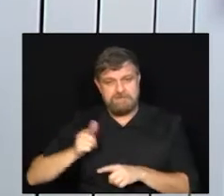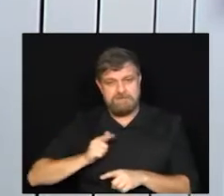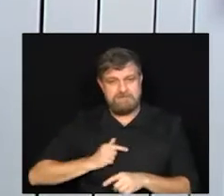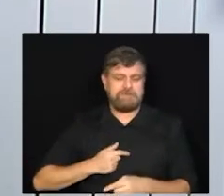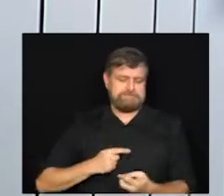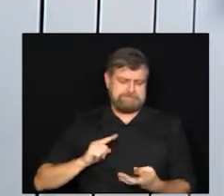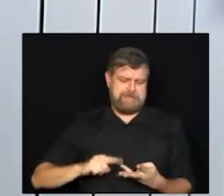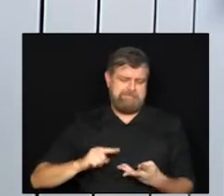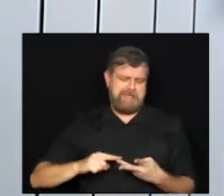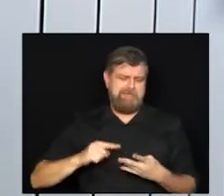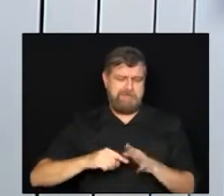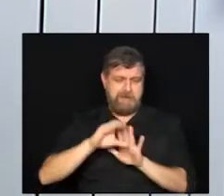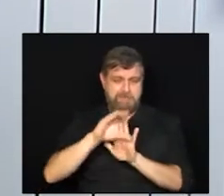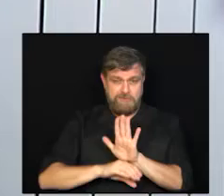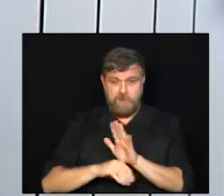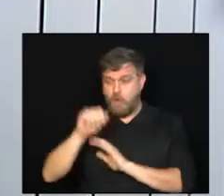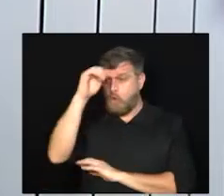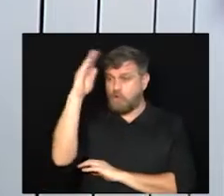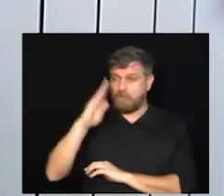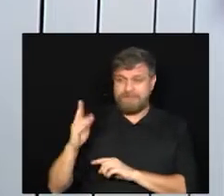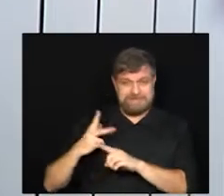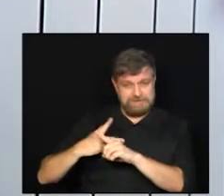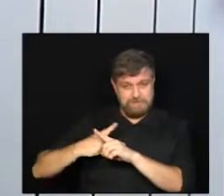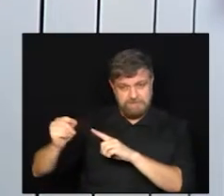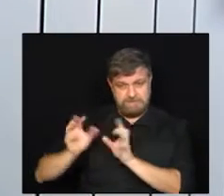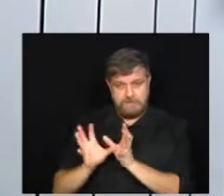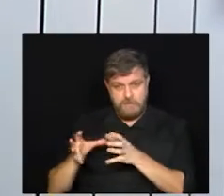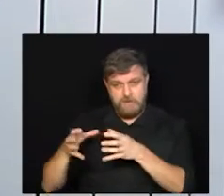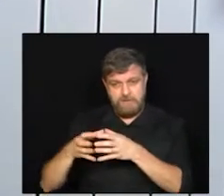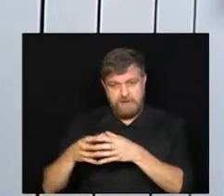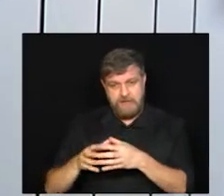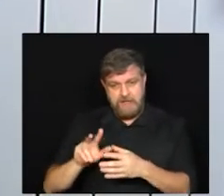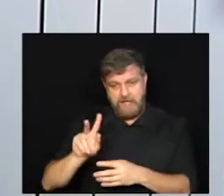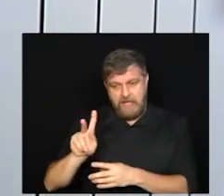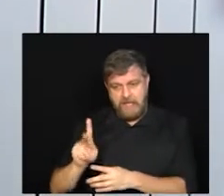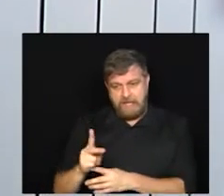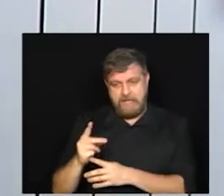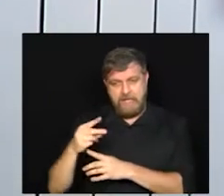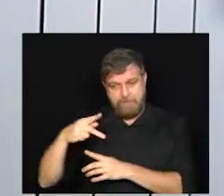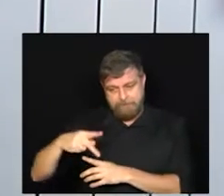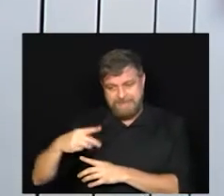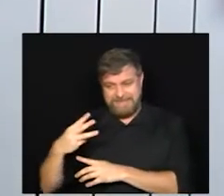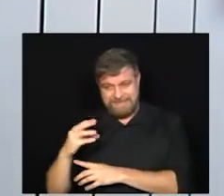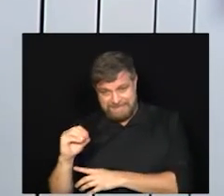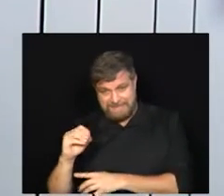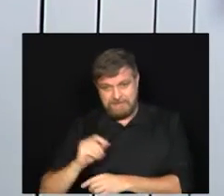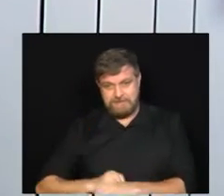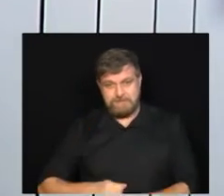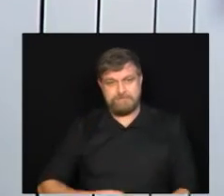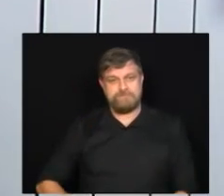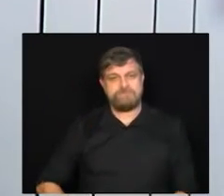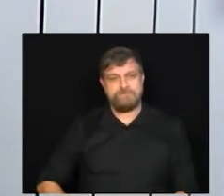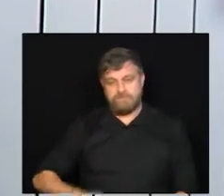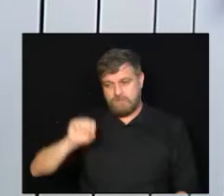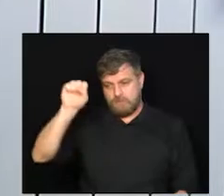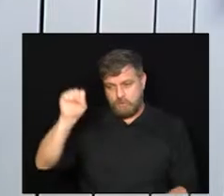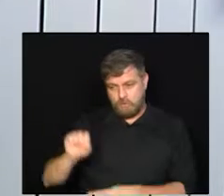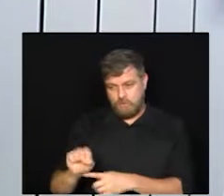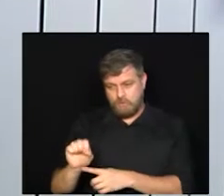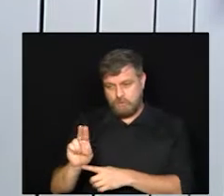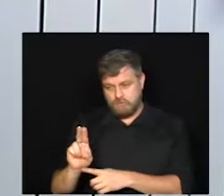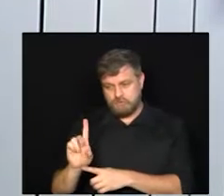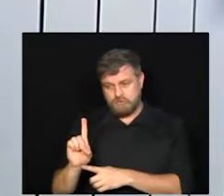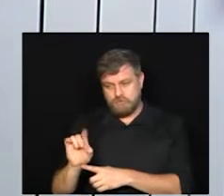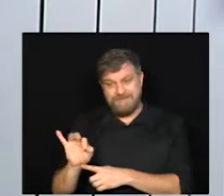Monotipo, campeão brasileiro da classe HPE 30, campeão sudeste brasileiro da classe